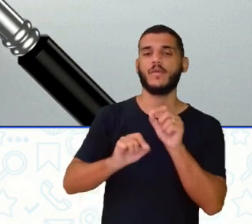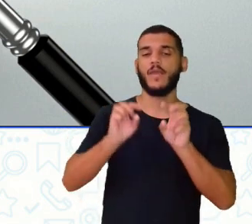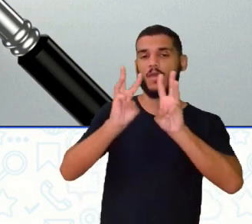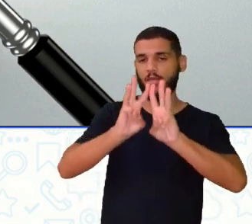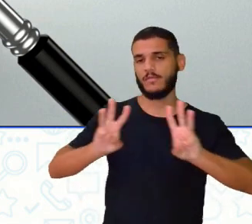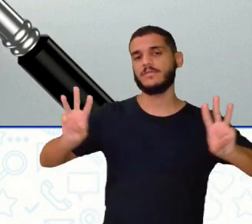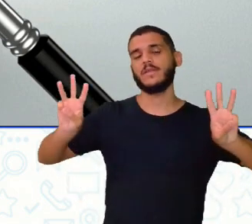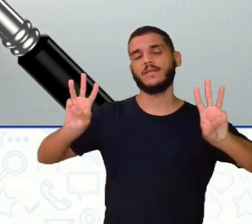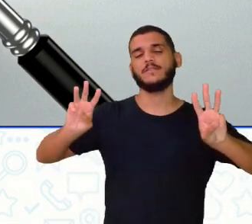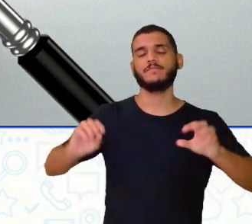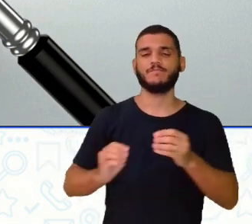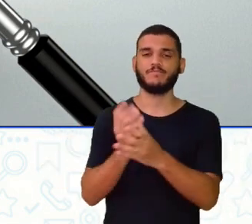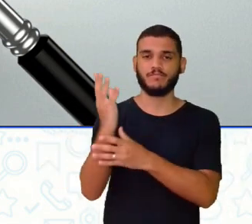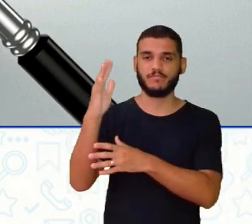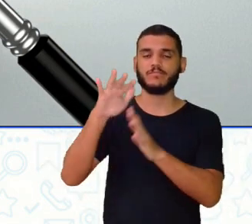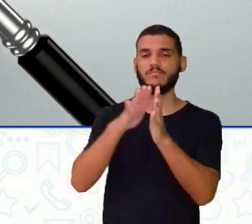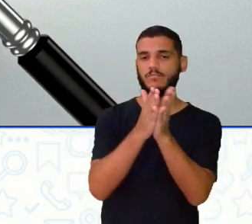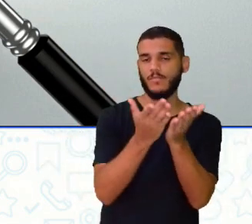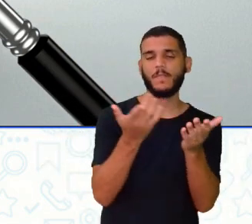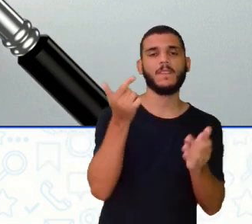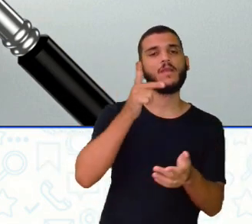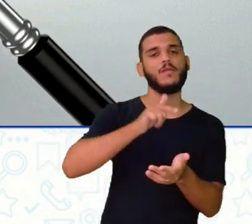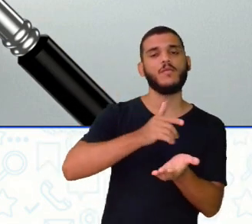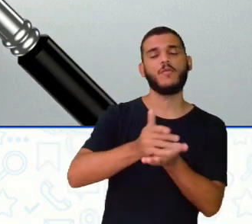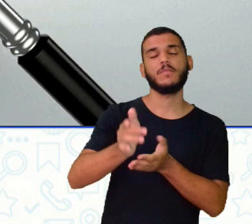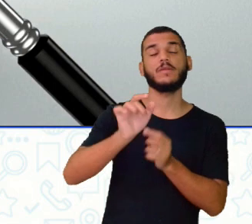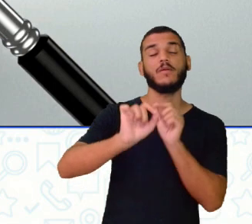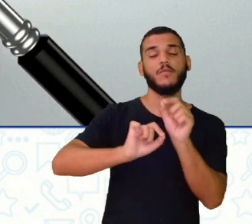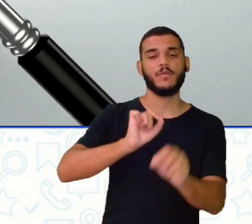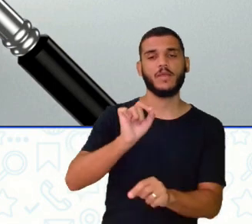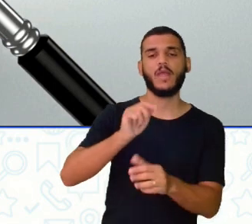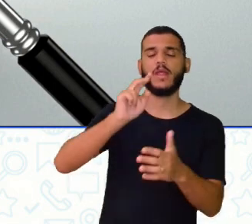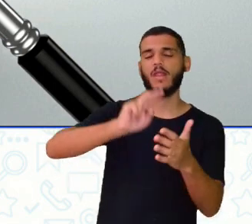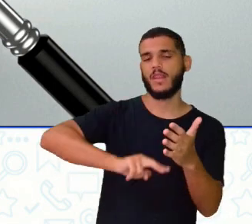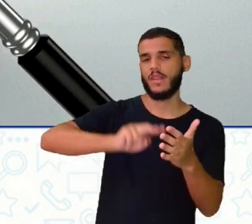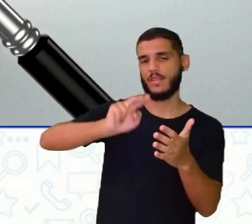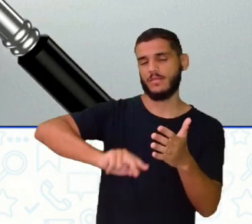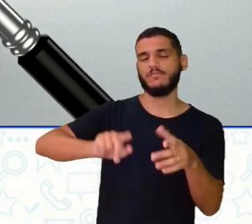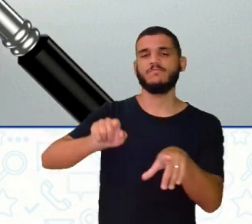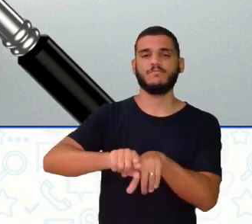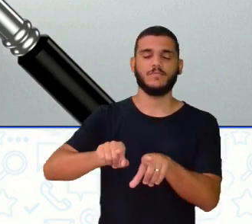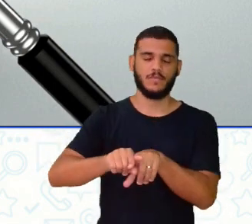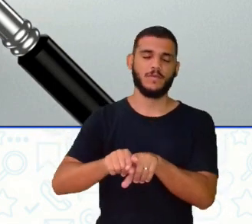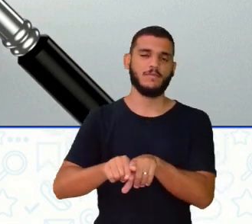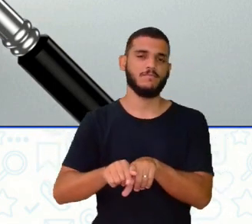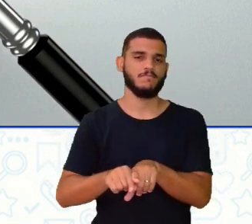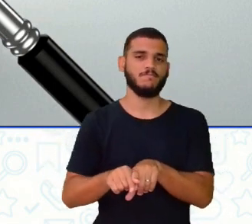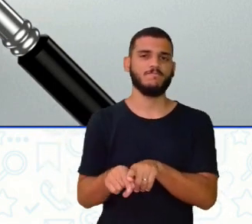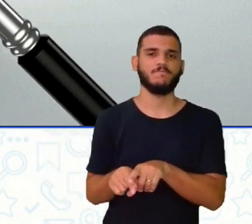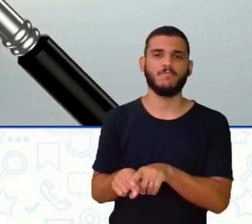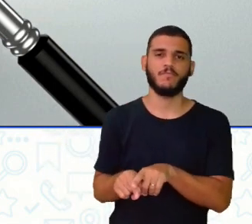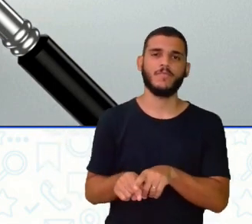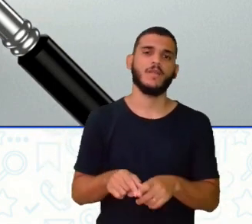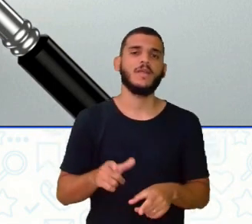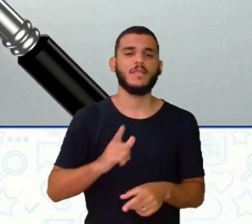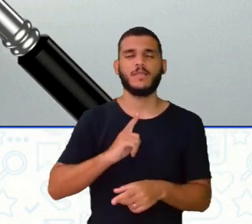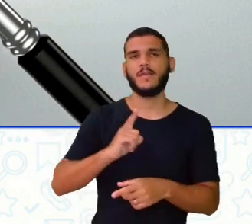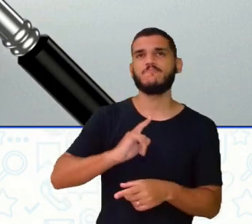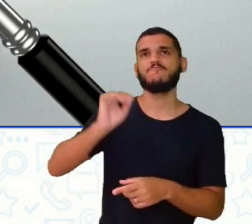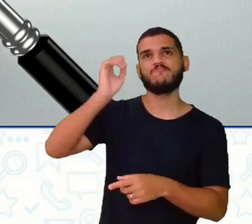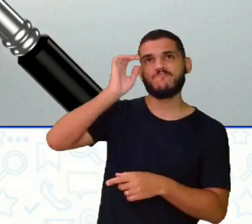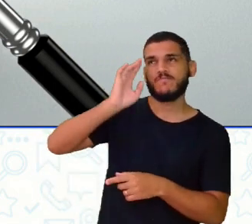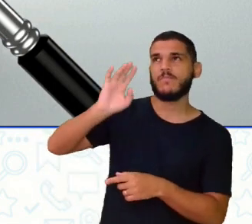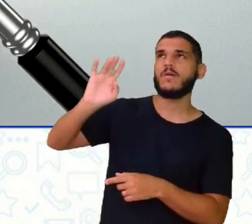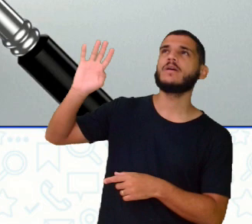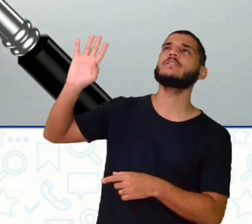do Livro, não é? E começarem a ler, não é? E aí fazer essa viagem, esse caminho,